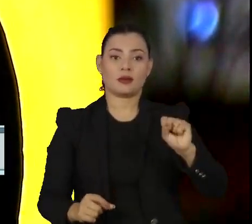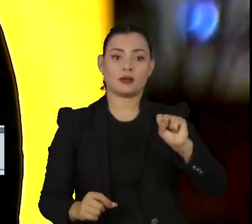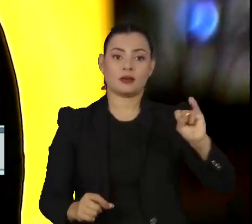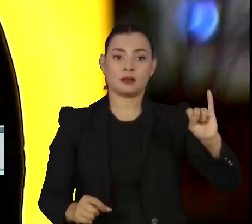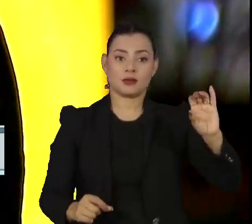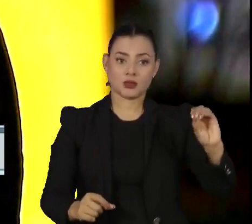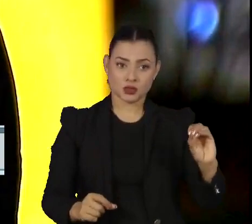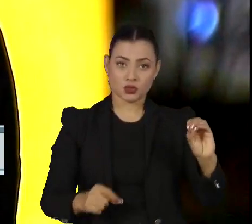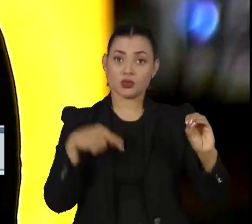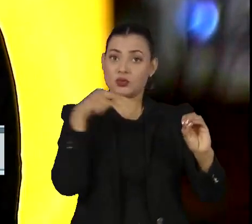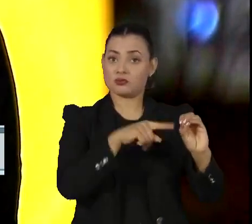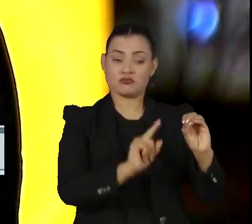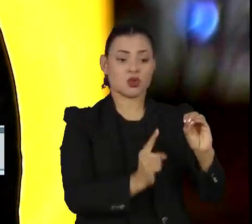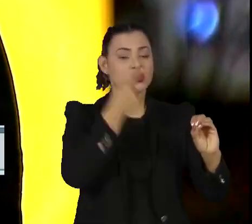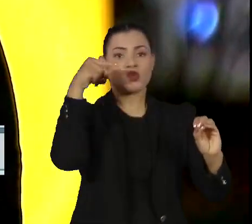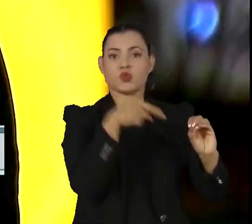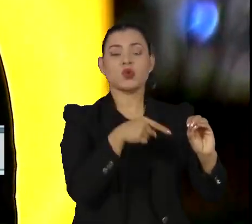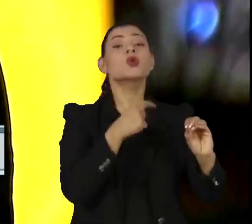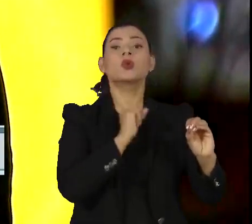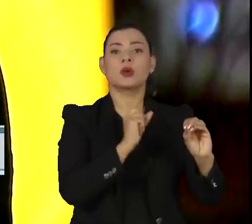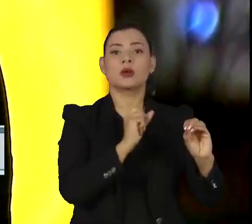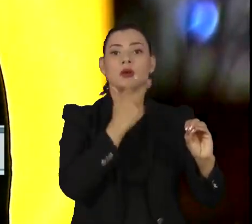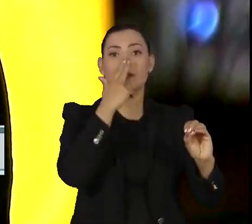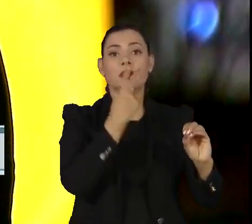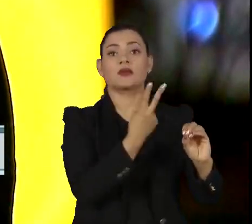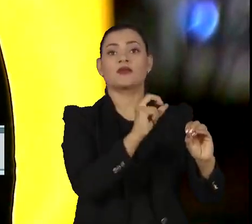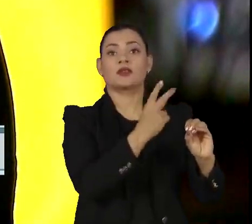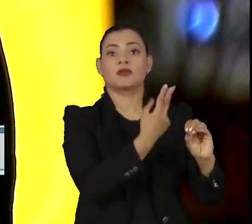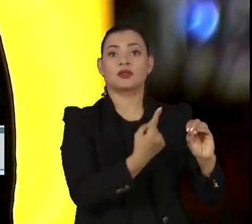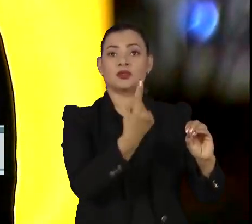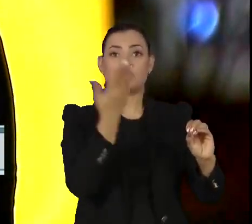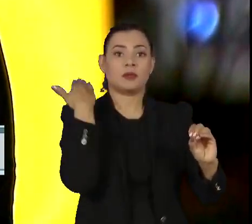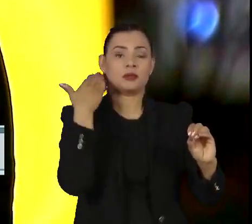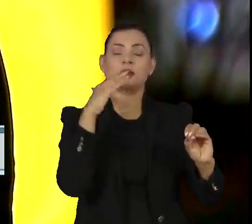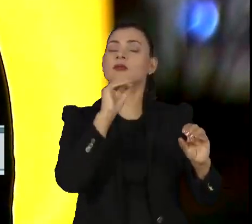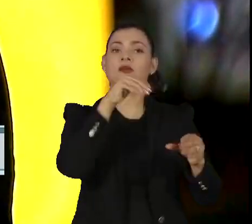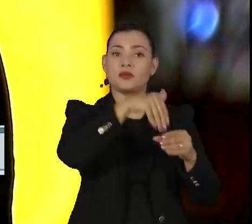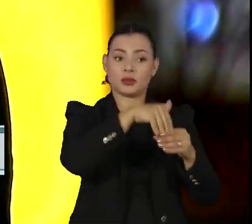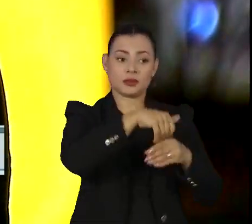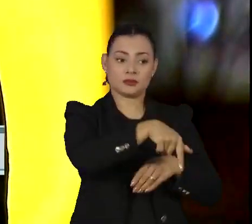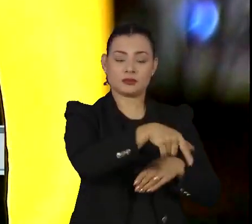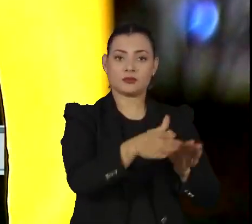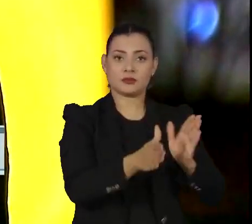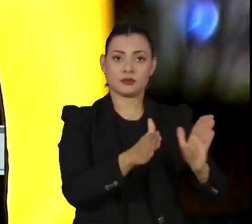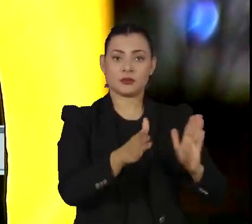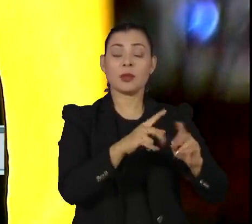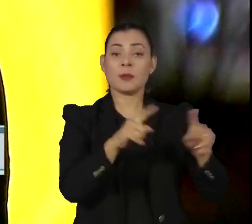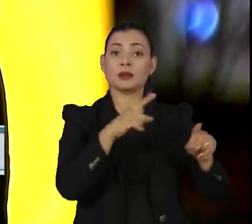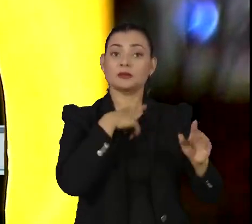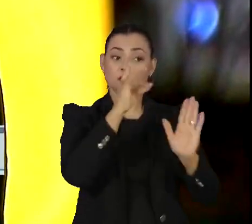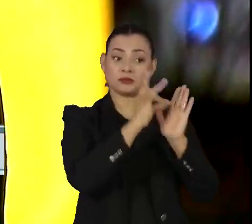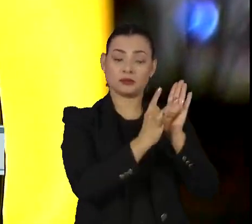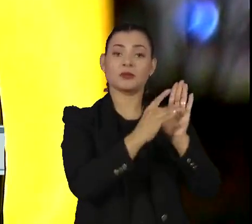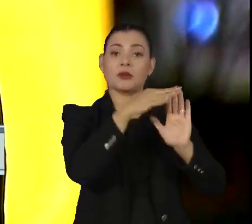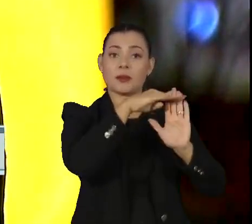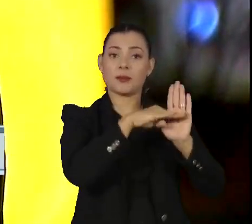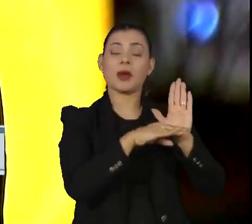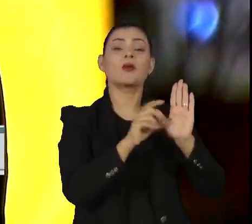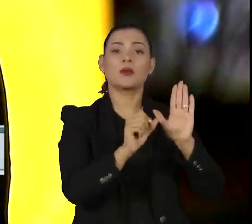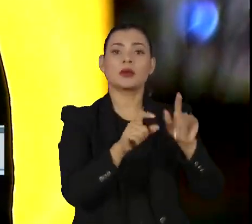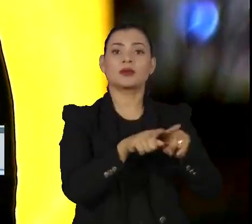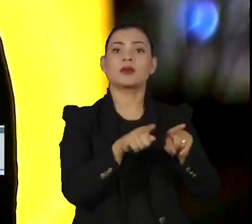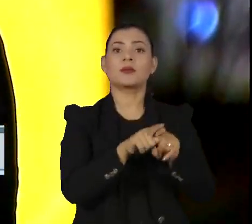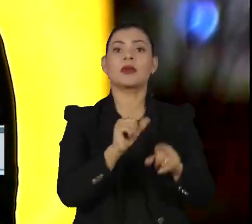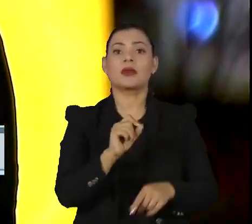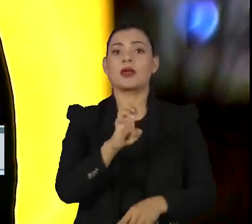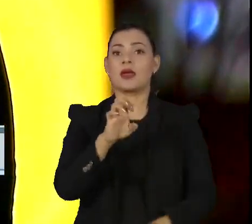pela manutenção do marco temporal ainda em 2021. Na mesma sessão, o relator, ministro Edson Fachin,